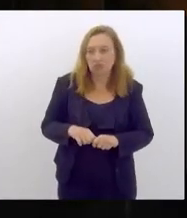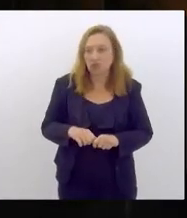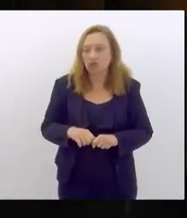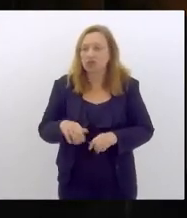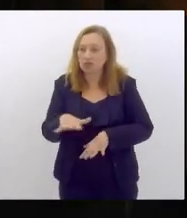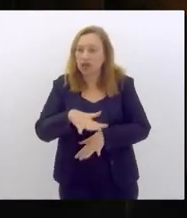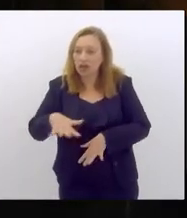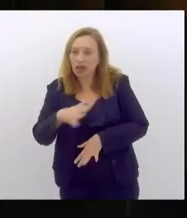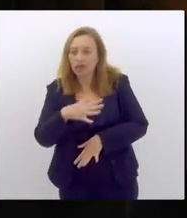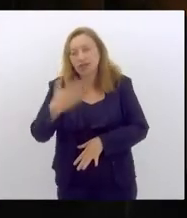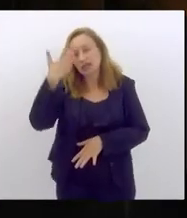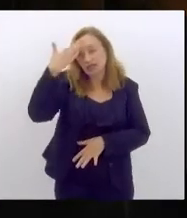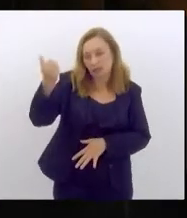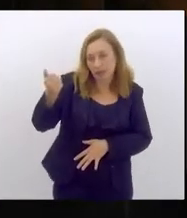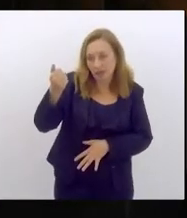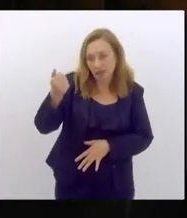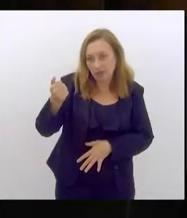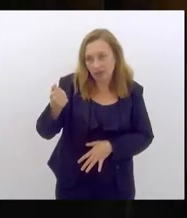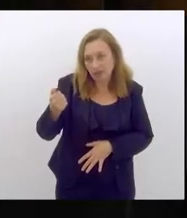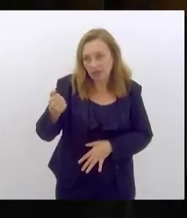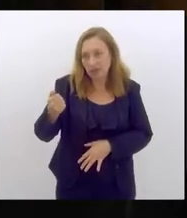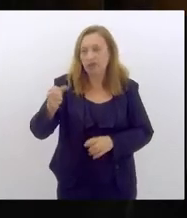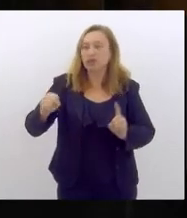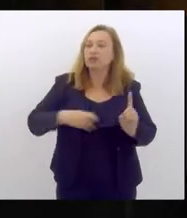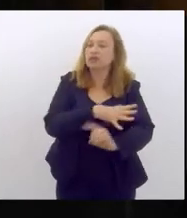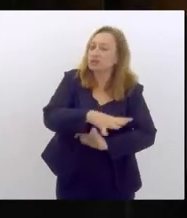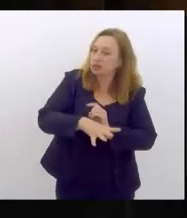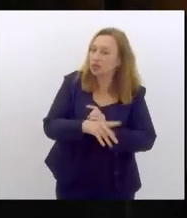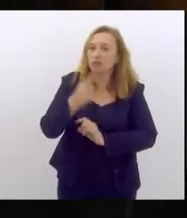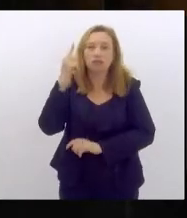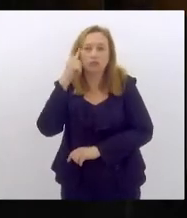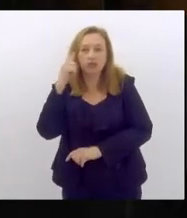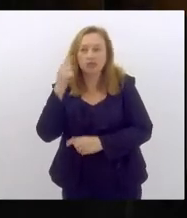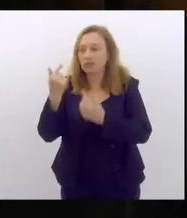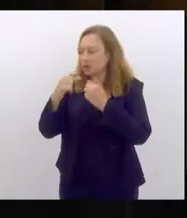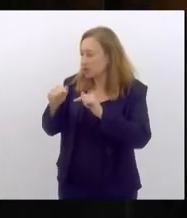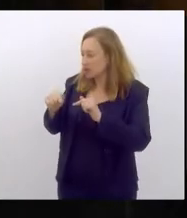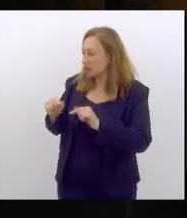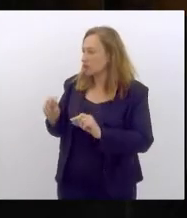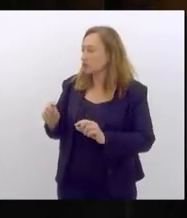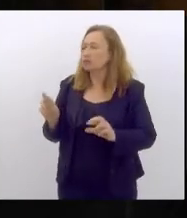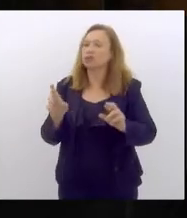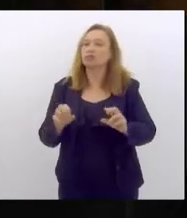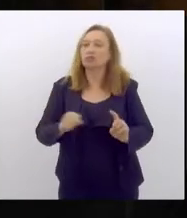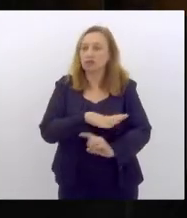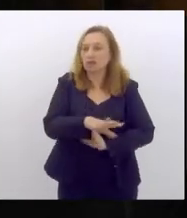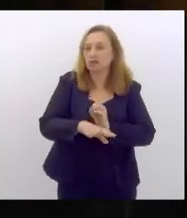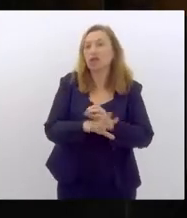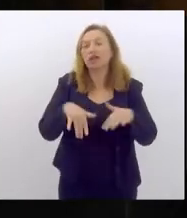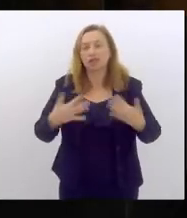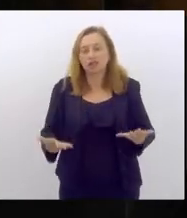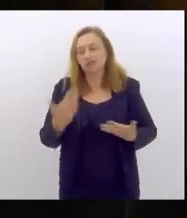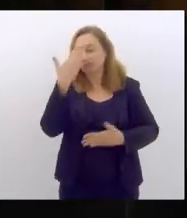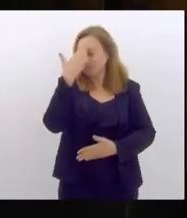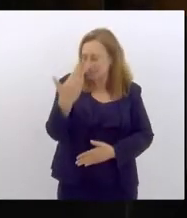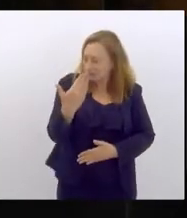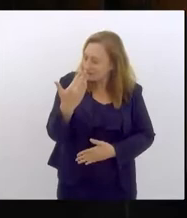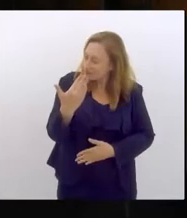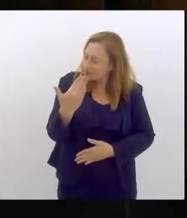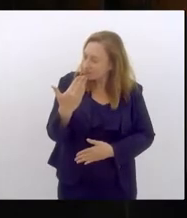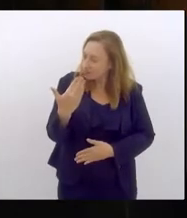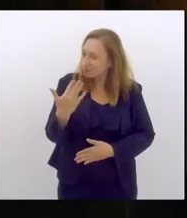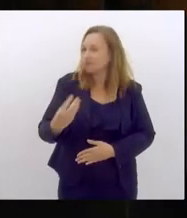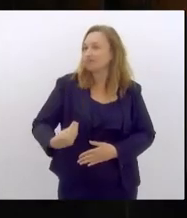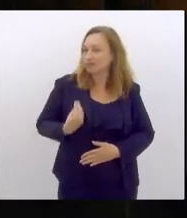na área do saber, seja na área da sociologia, do pensamento crítico sobre essa sociedade. Então, eu agradeço muito